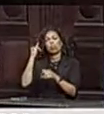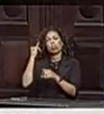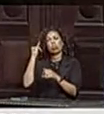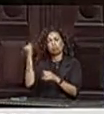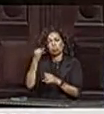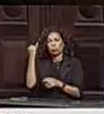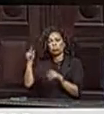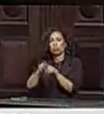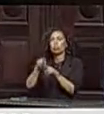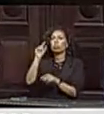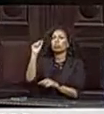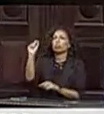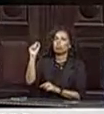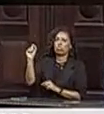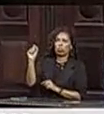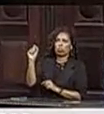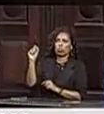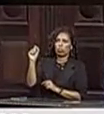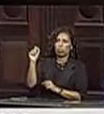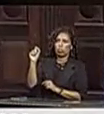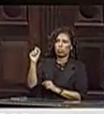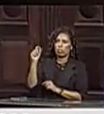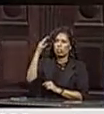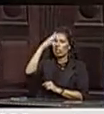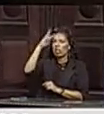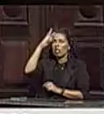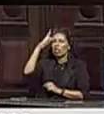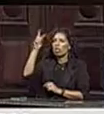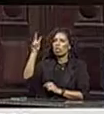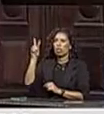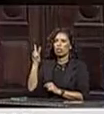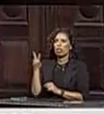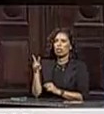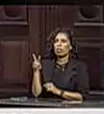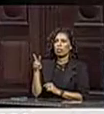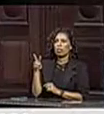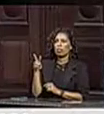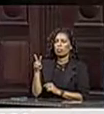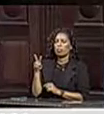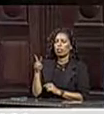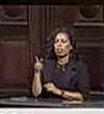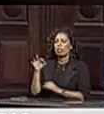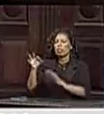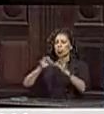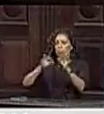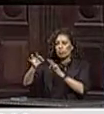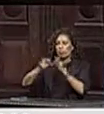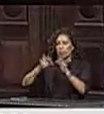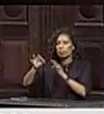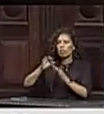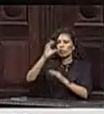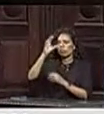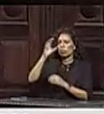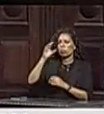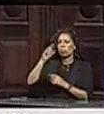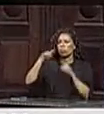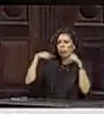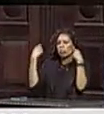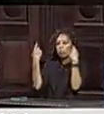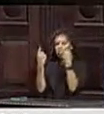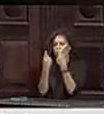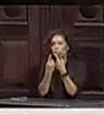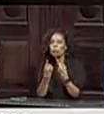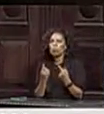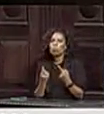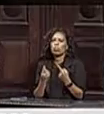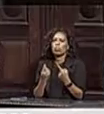aí, pois não, deputado Eliomar, vamos organizar uma missa, deputada Cidinha Campos, deputado Osório, em homenagem